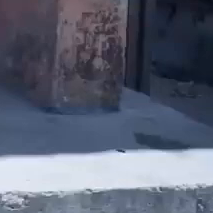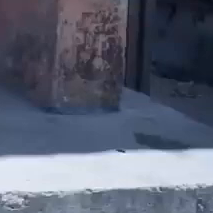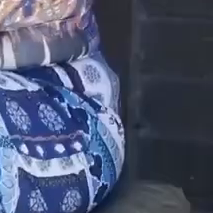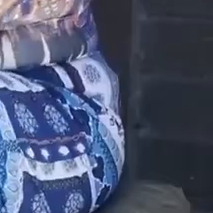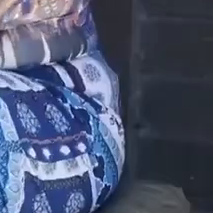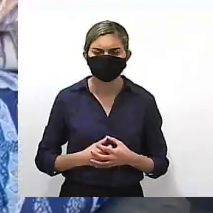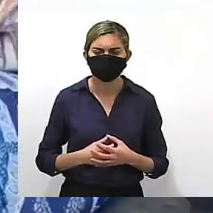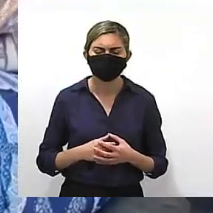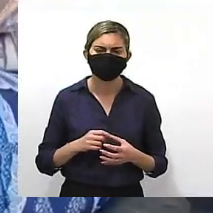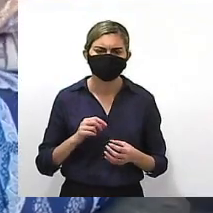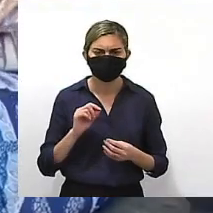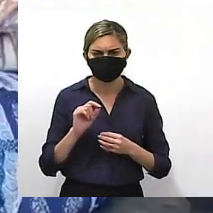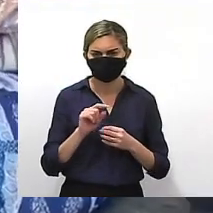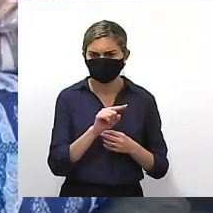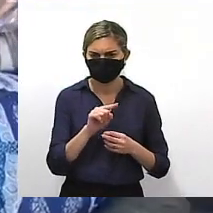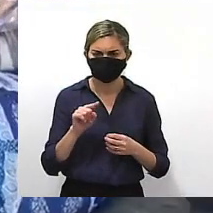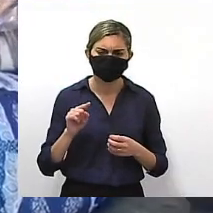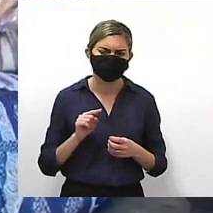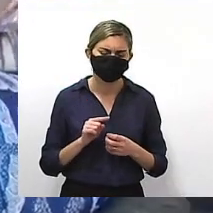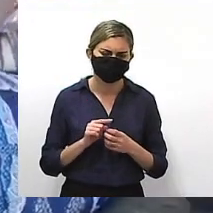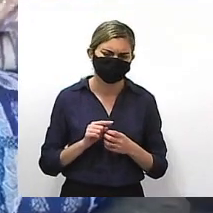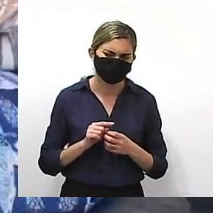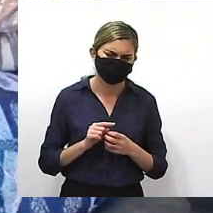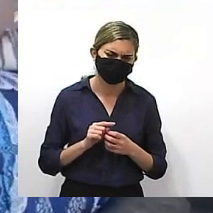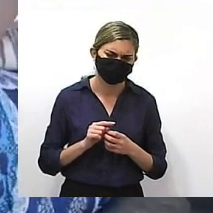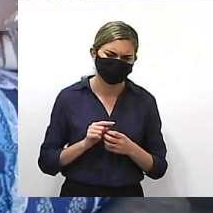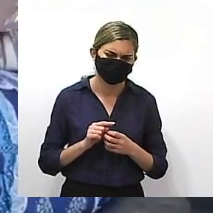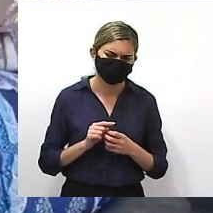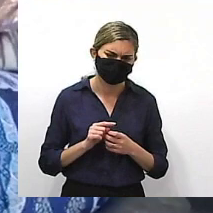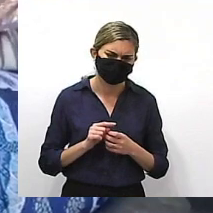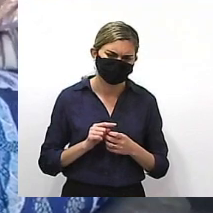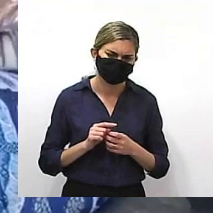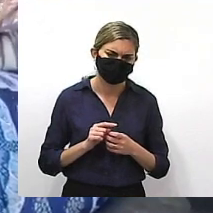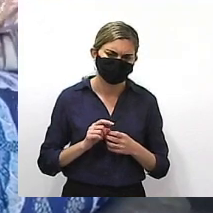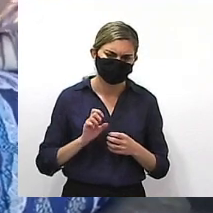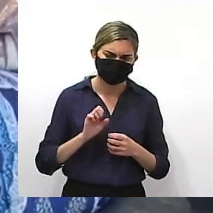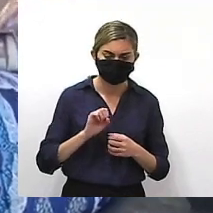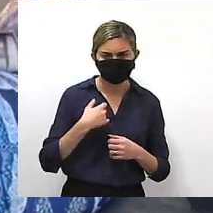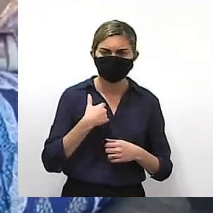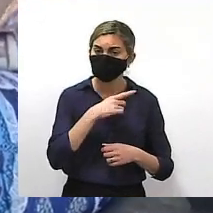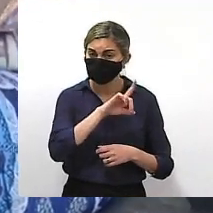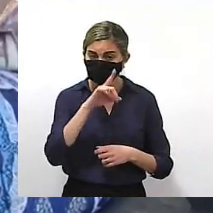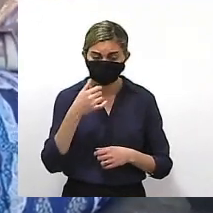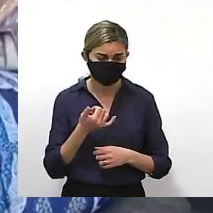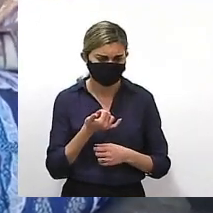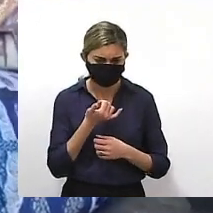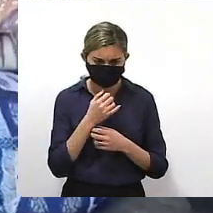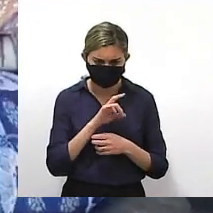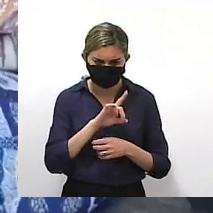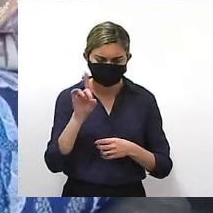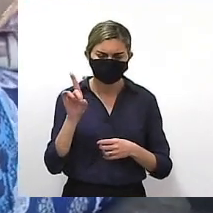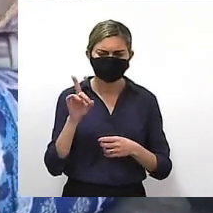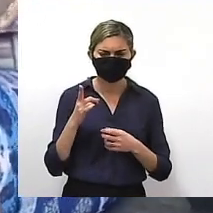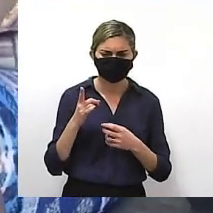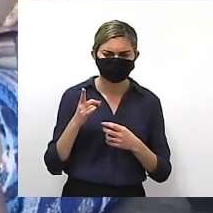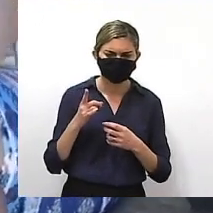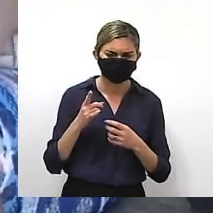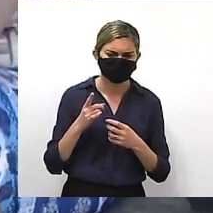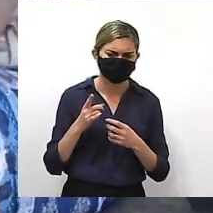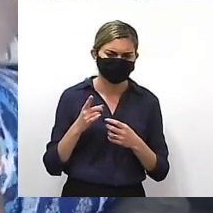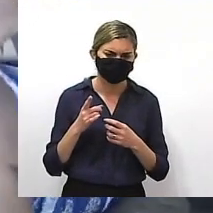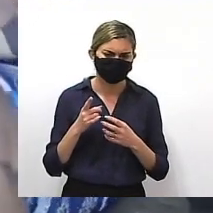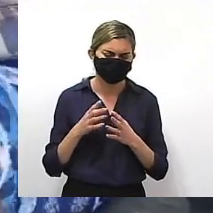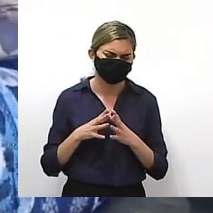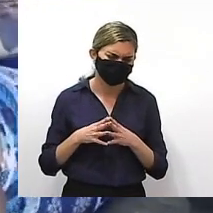Onde eu chego, que diz, mora onde? Eu digo, moro na Ilha de Deus. Oxe, Deus me livre, tu mora na Ilha sem Deus. Não, não é Ilha sem Deus, é Ilha